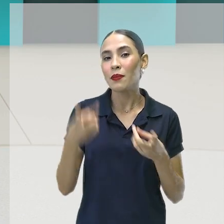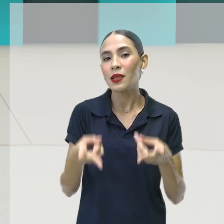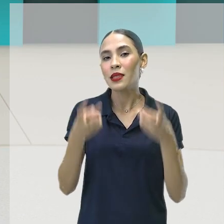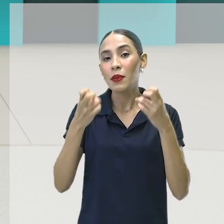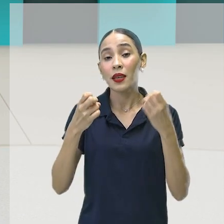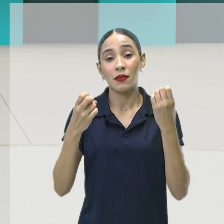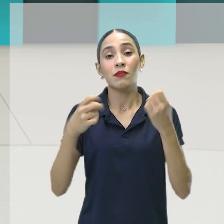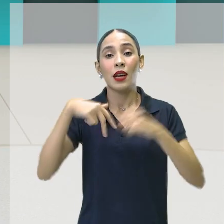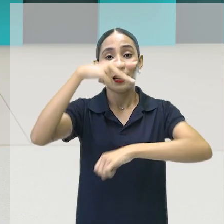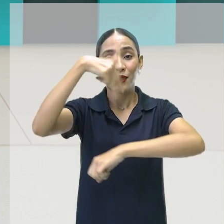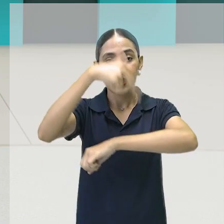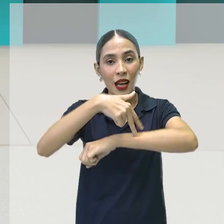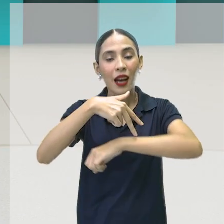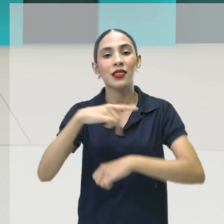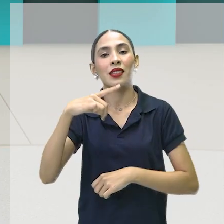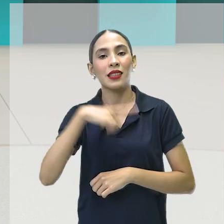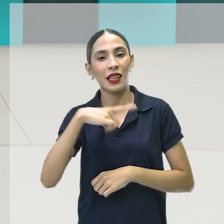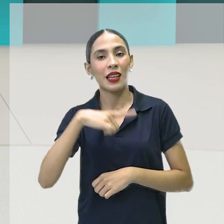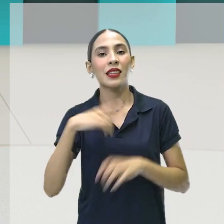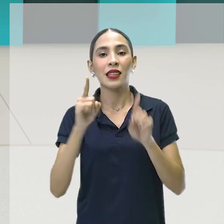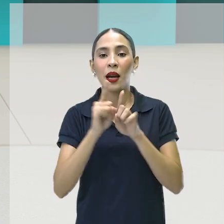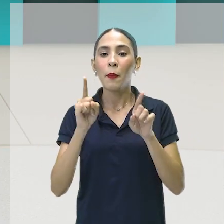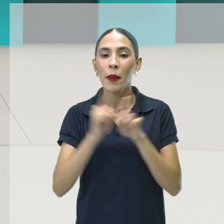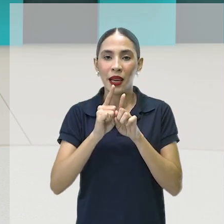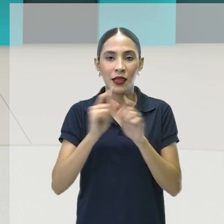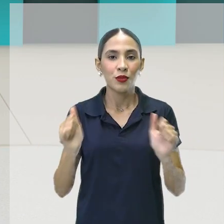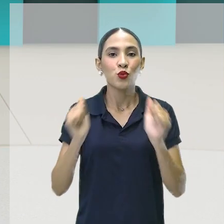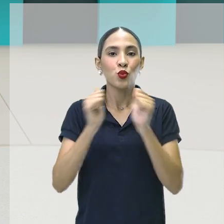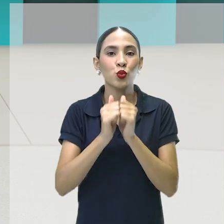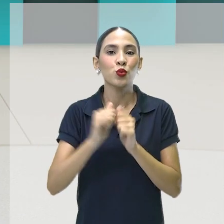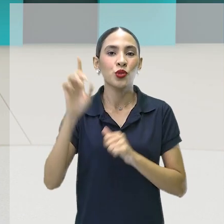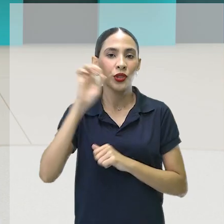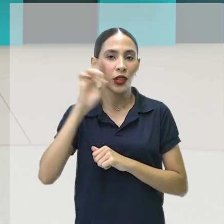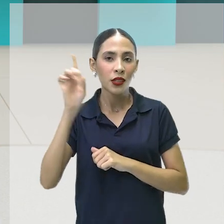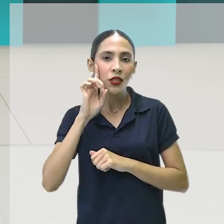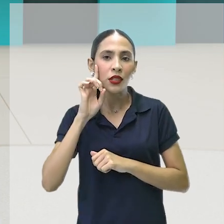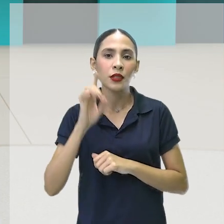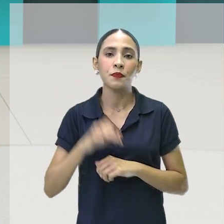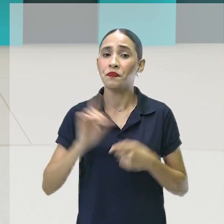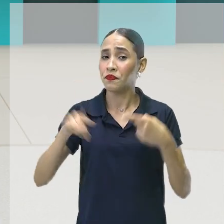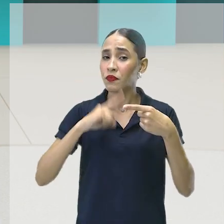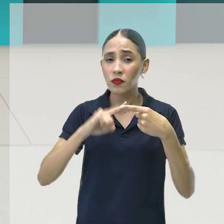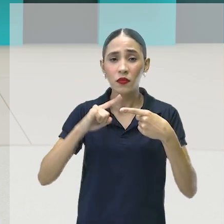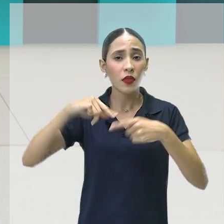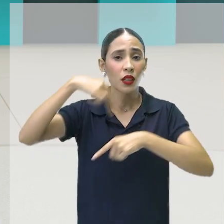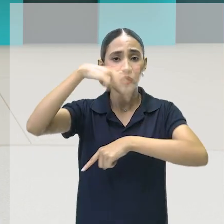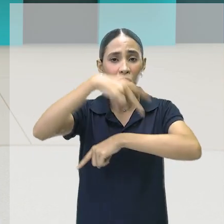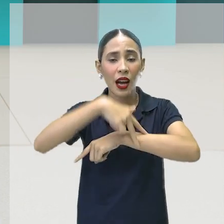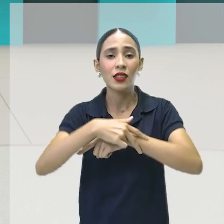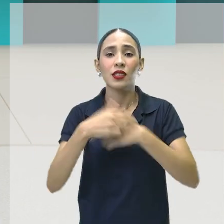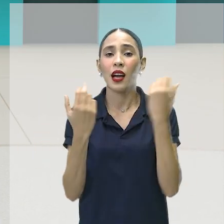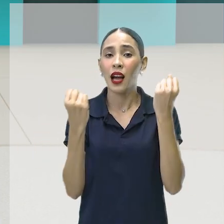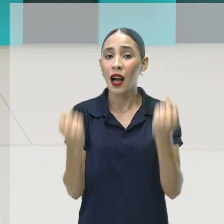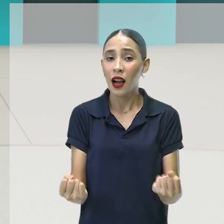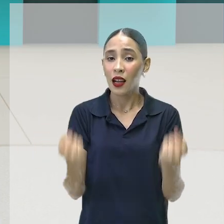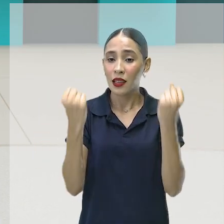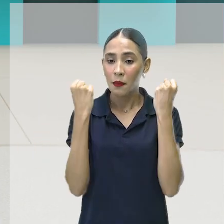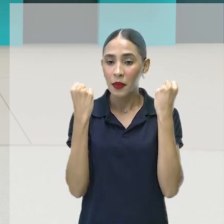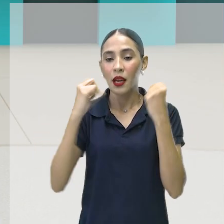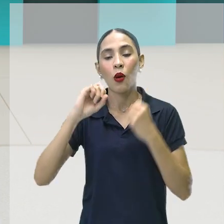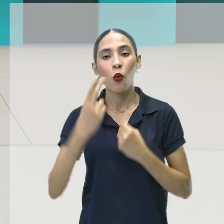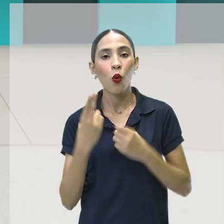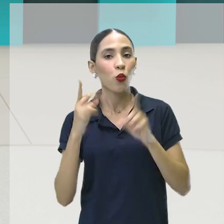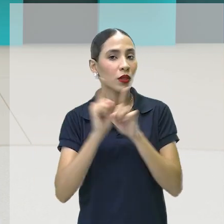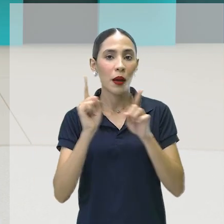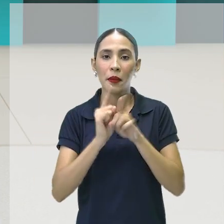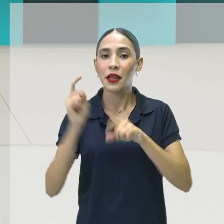a ginástica ela tem que fazer parte do nosso dia a dia. Seja ela ginástica de academia, ou